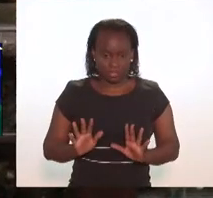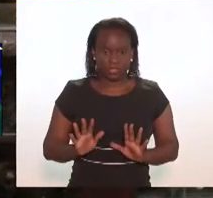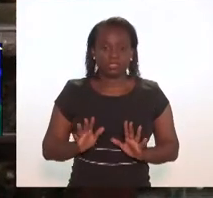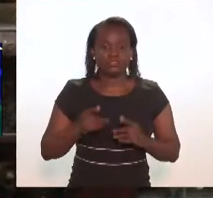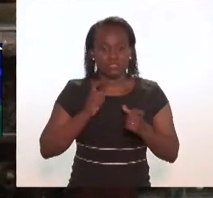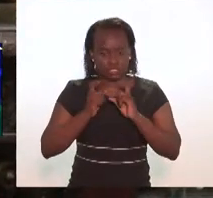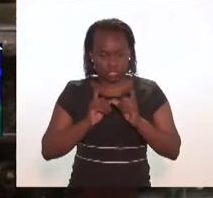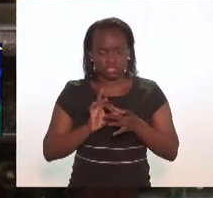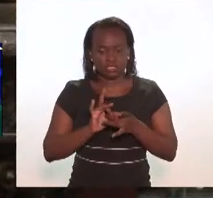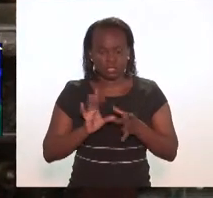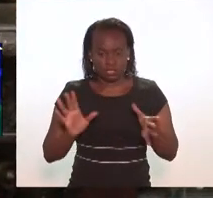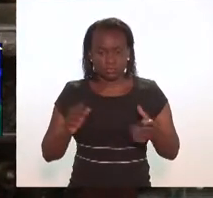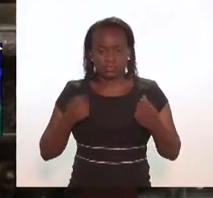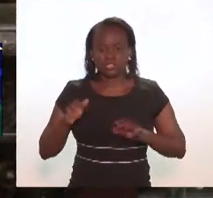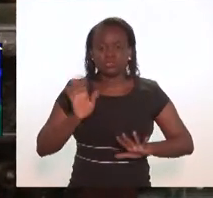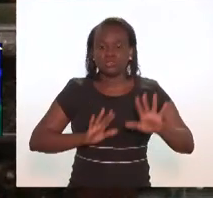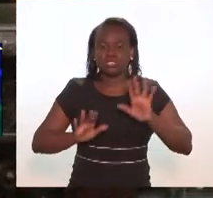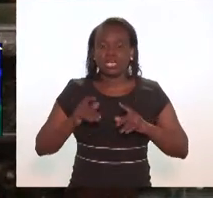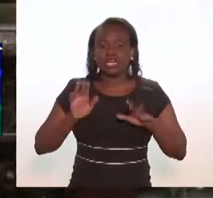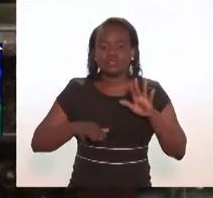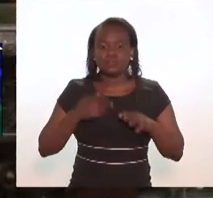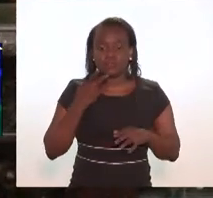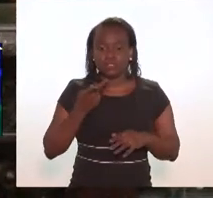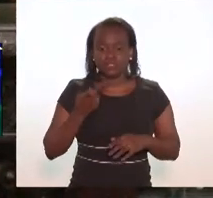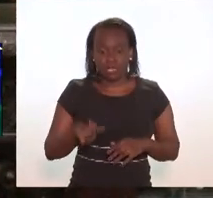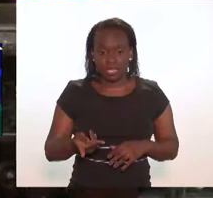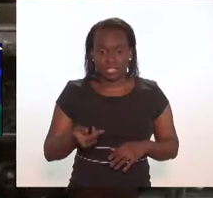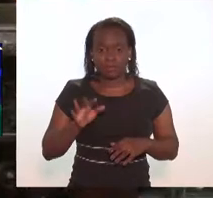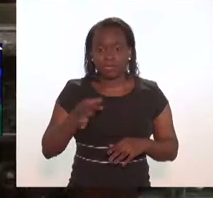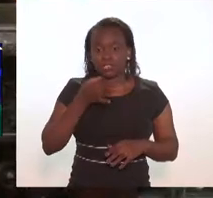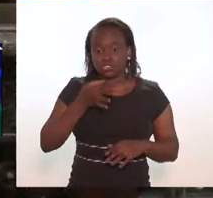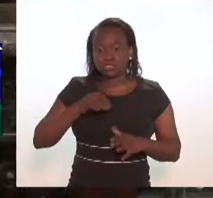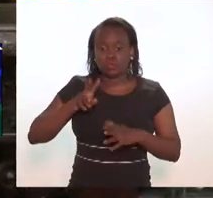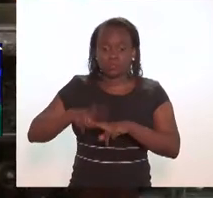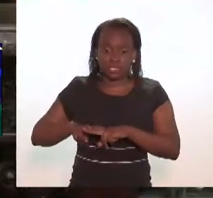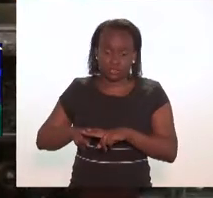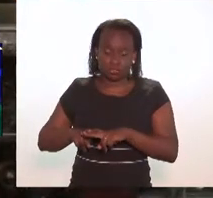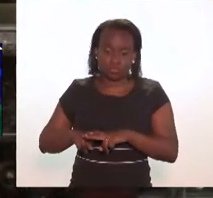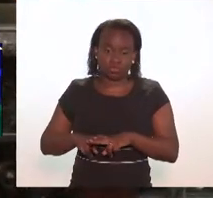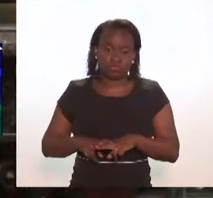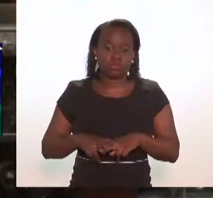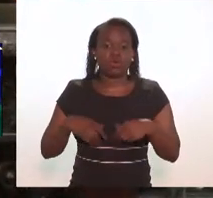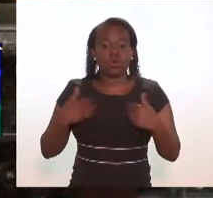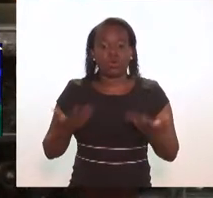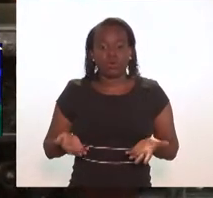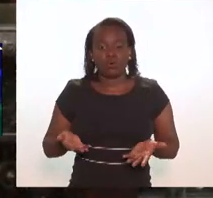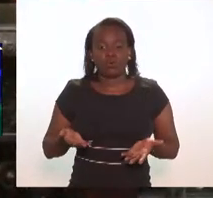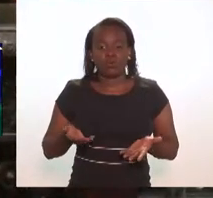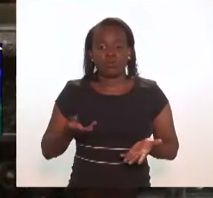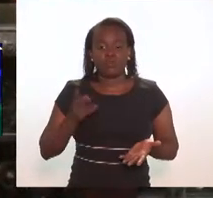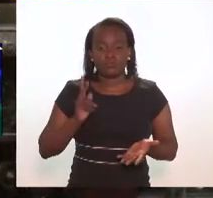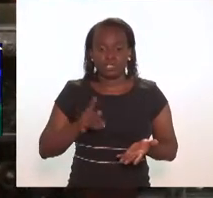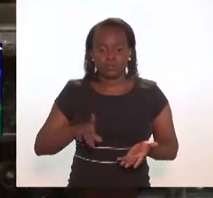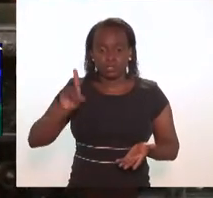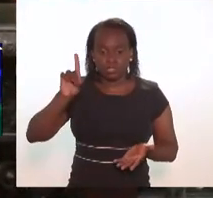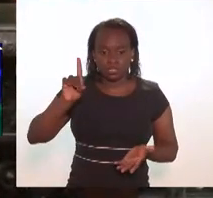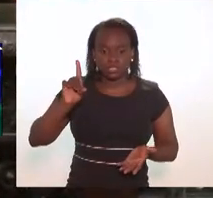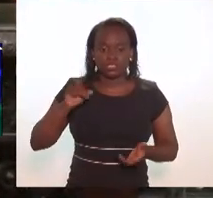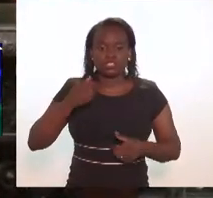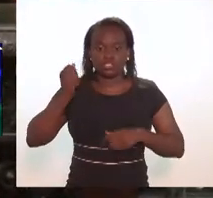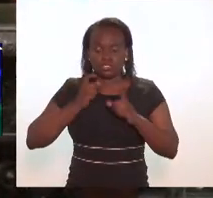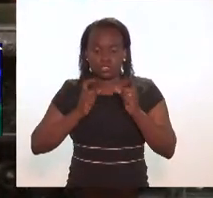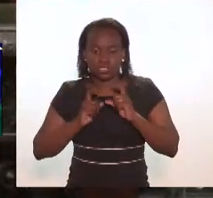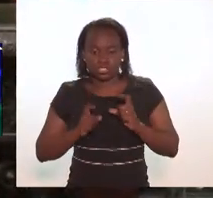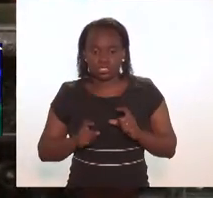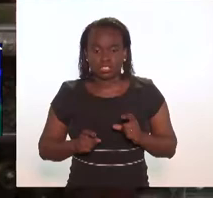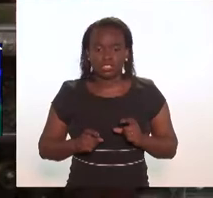vai discutir. Tem que ter cuidado, porque às vezes pode falar e o som está preso, ou mesmo indicar um dedo quando estiver discutindo